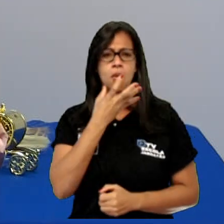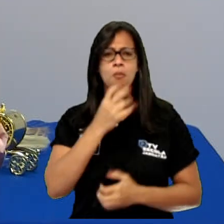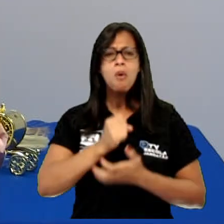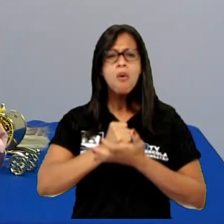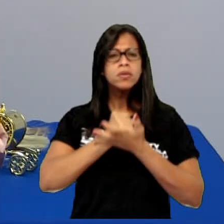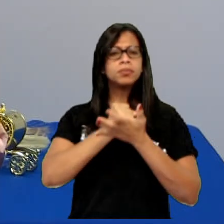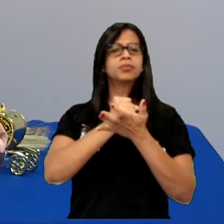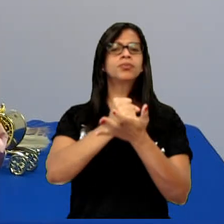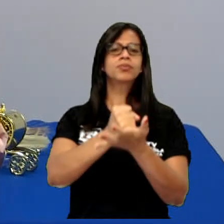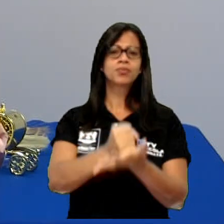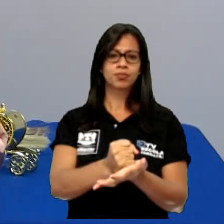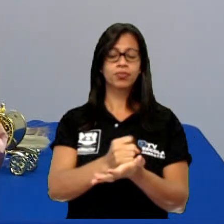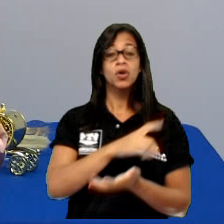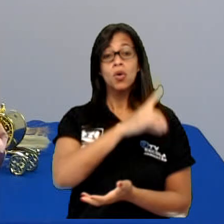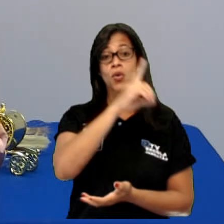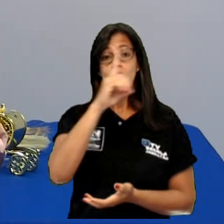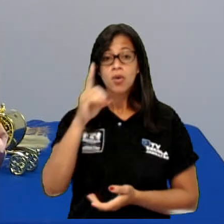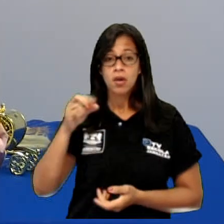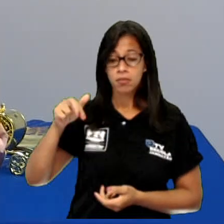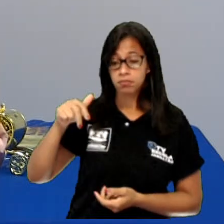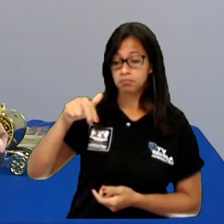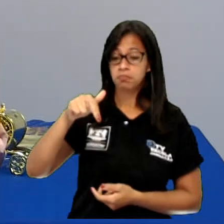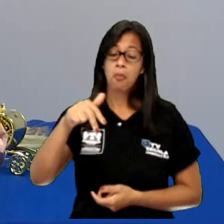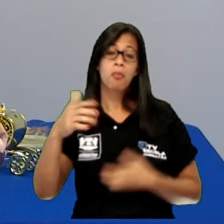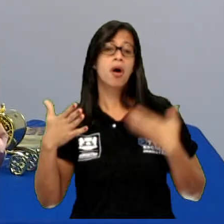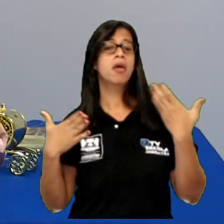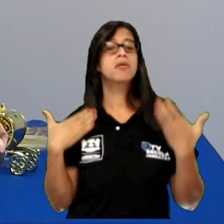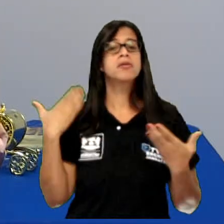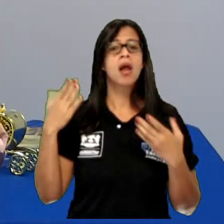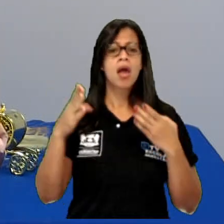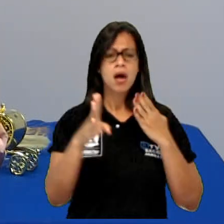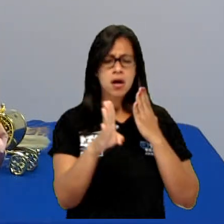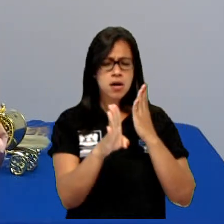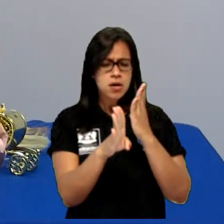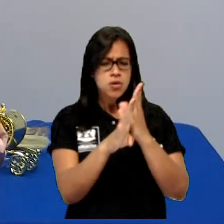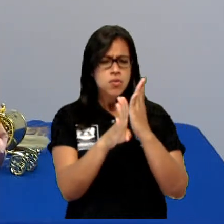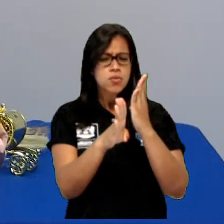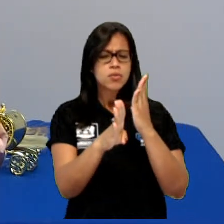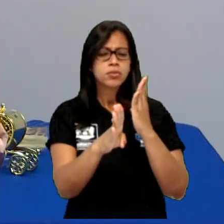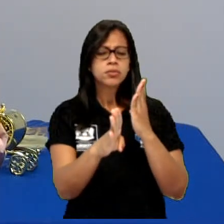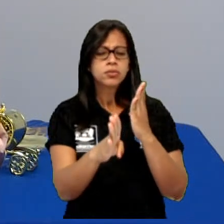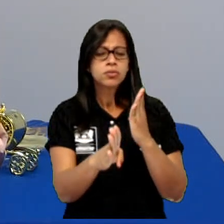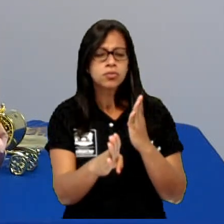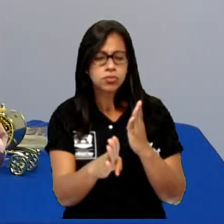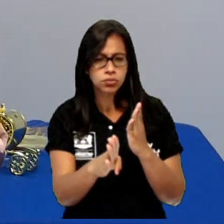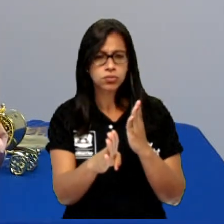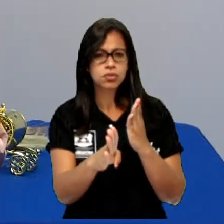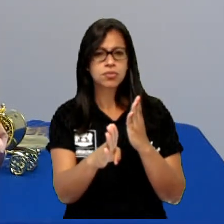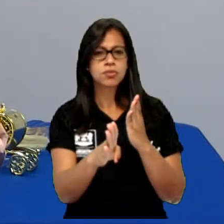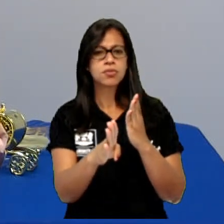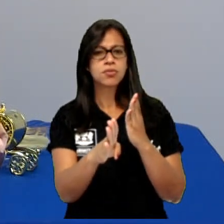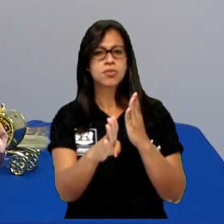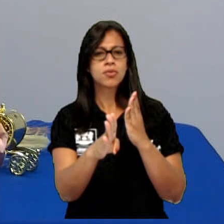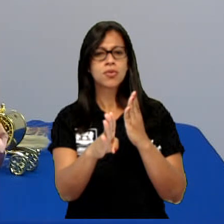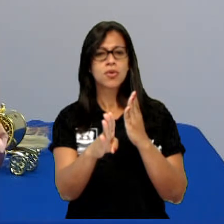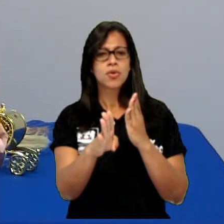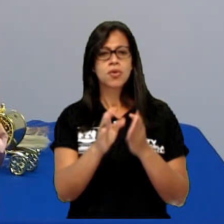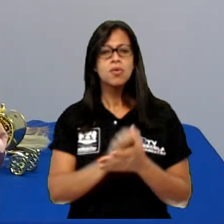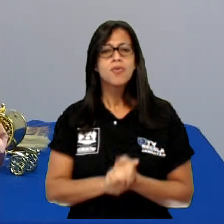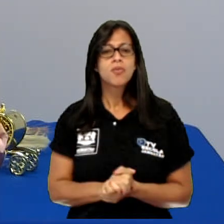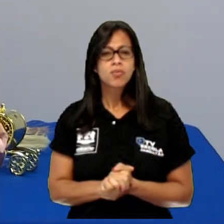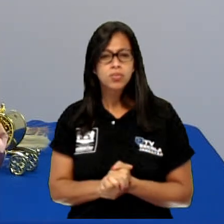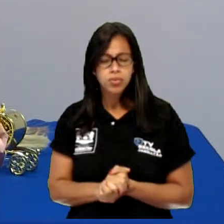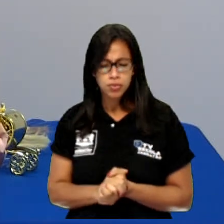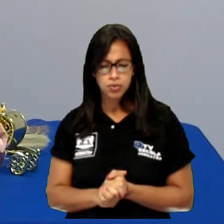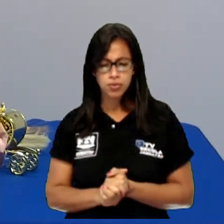seu castelo, quando encontrou uma criaturinha pequenininha lá, machucada. E